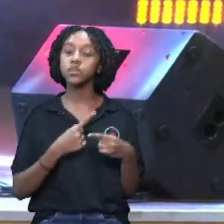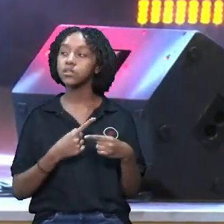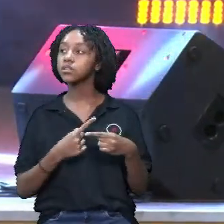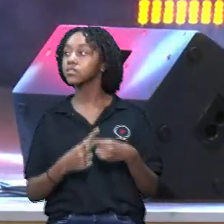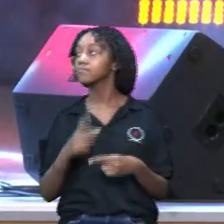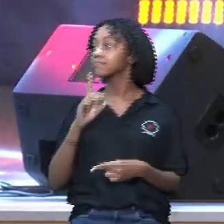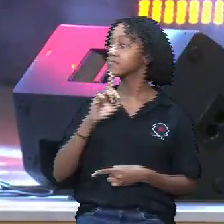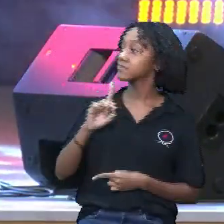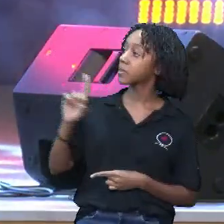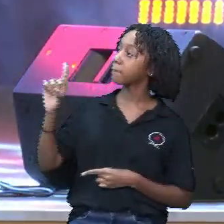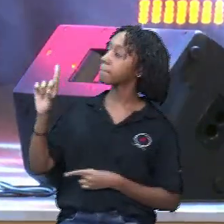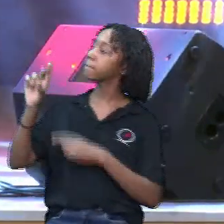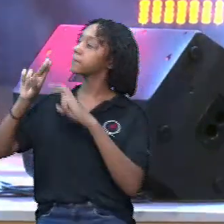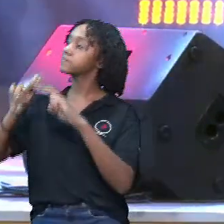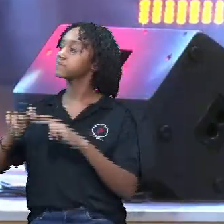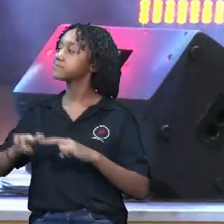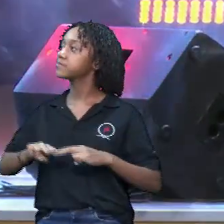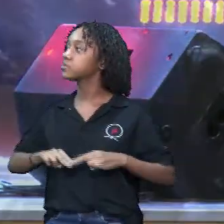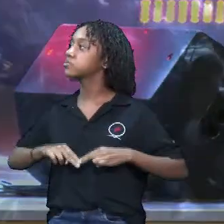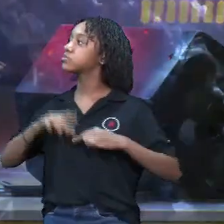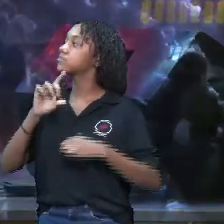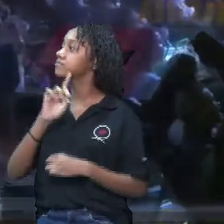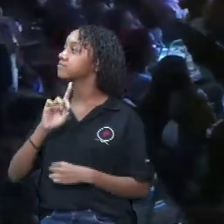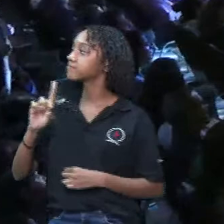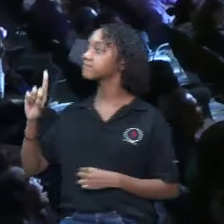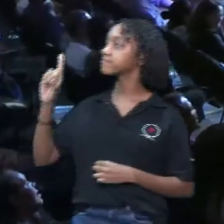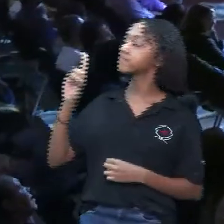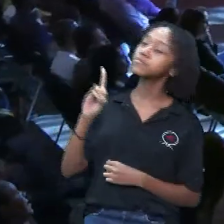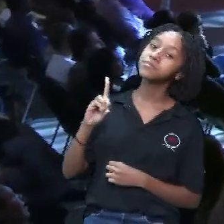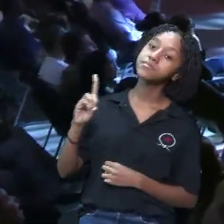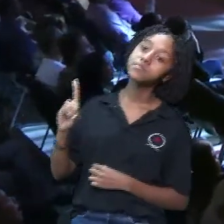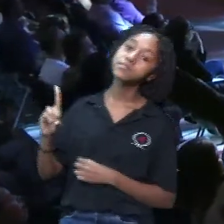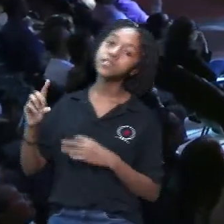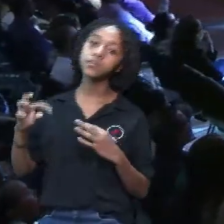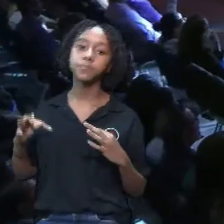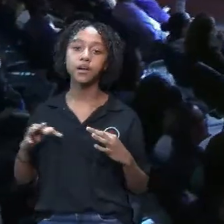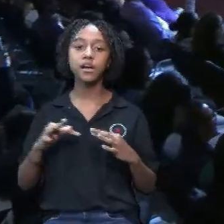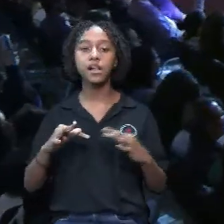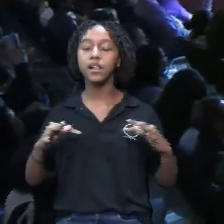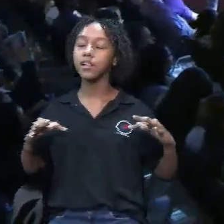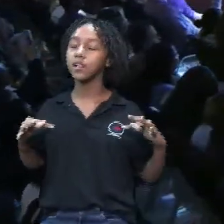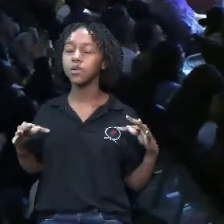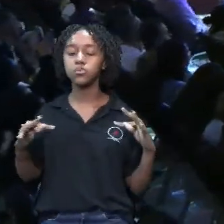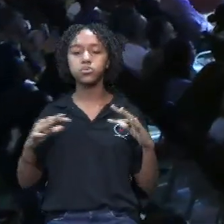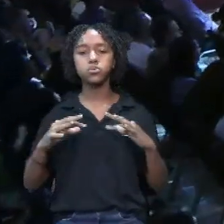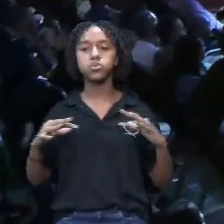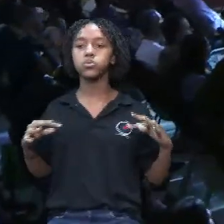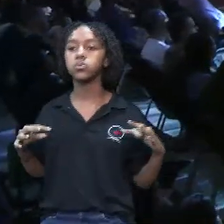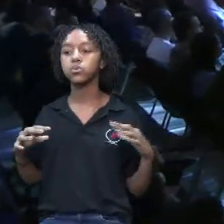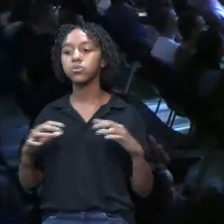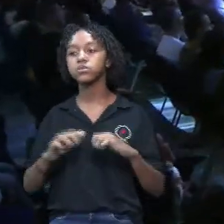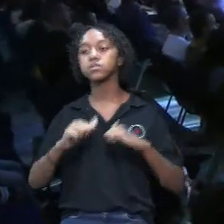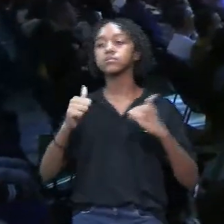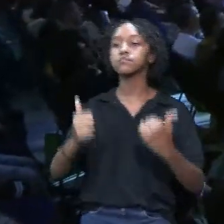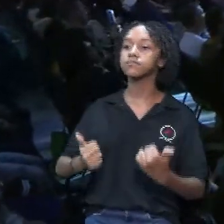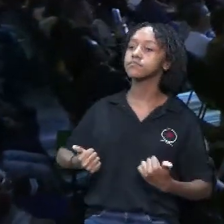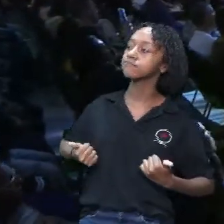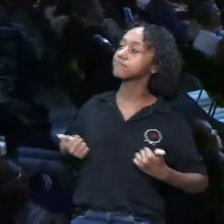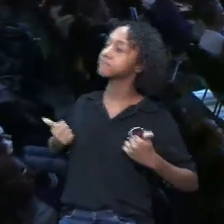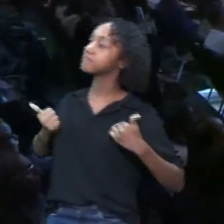porque dele, por ele, para ele